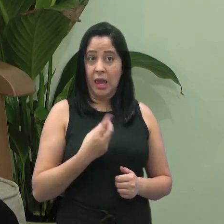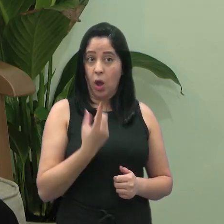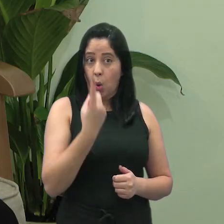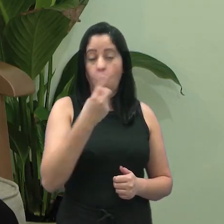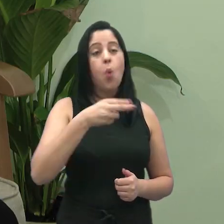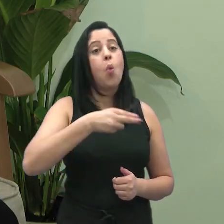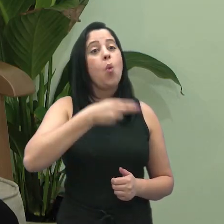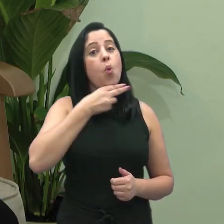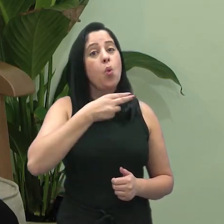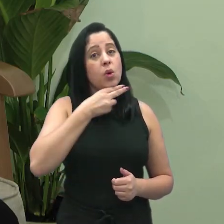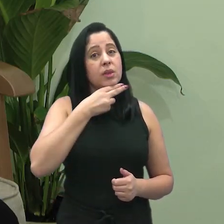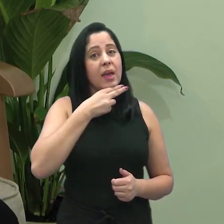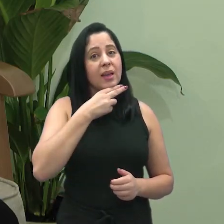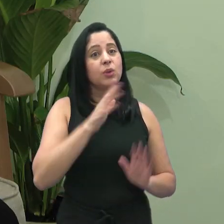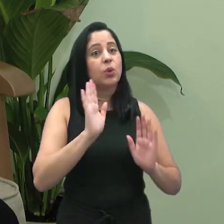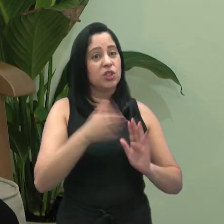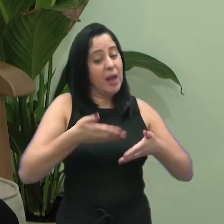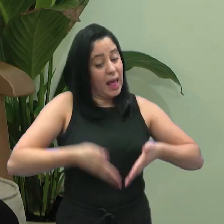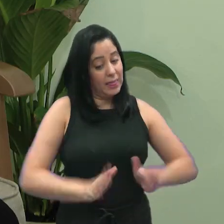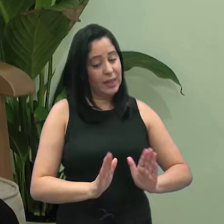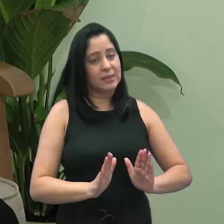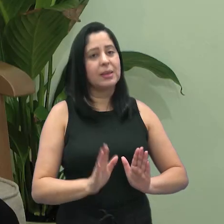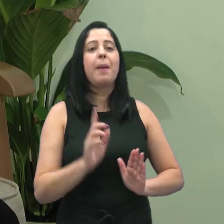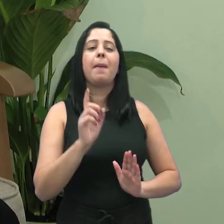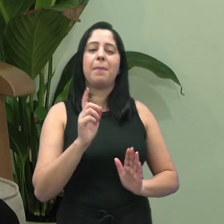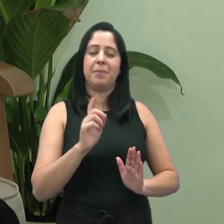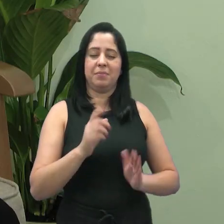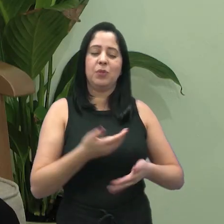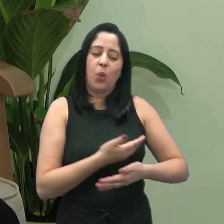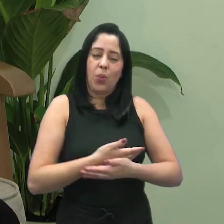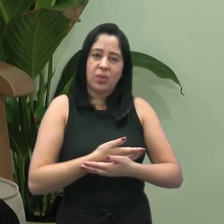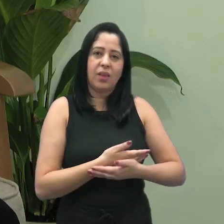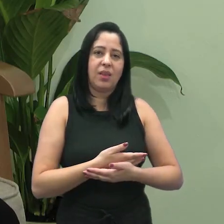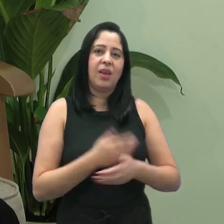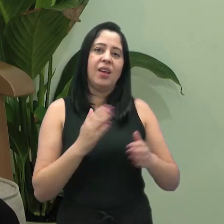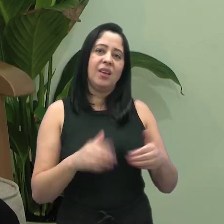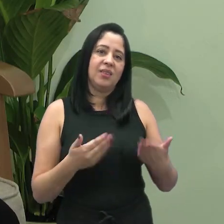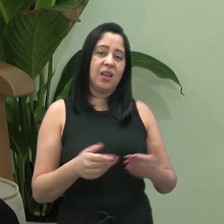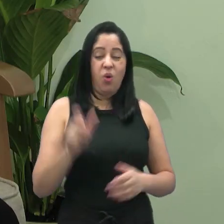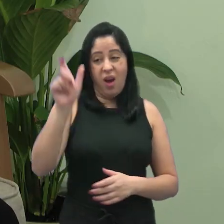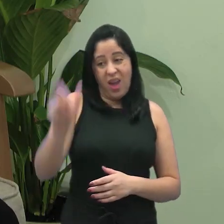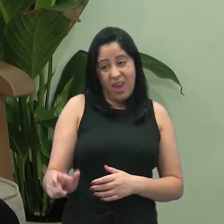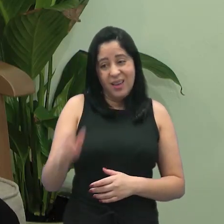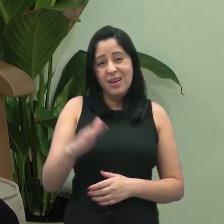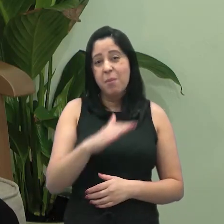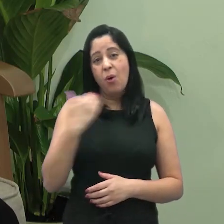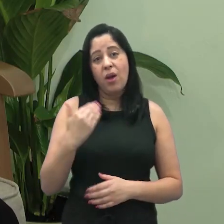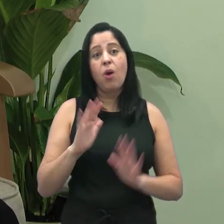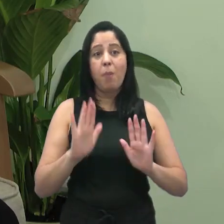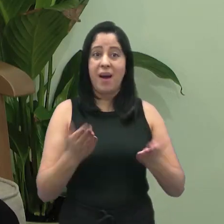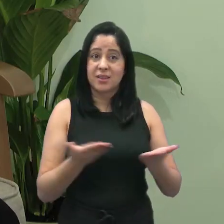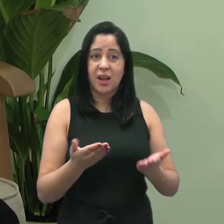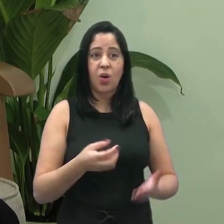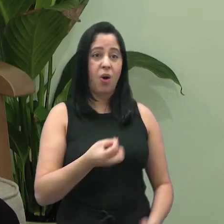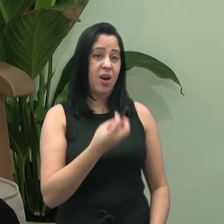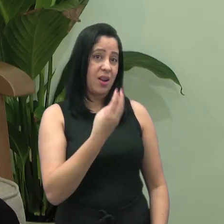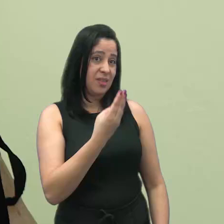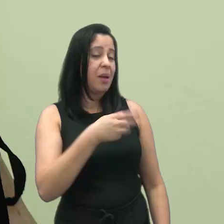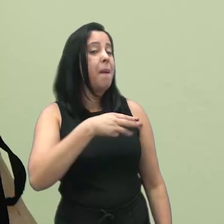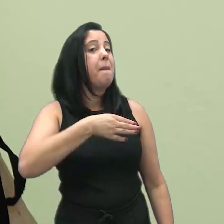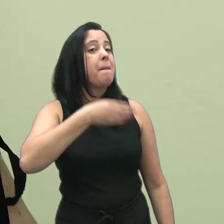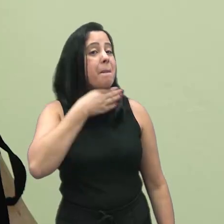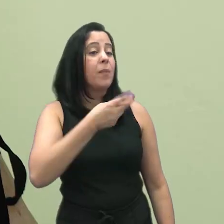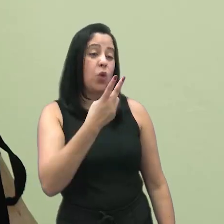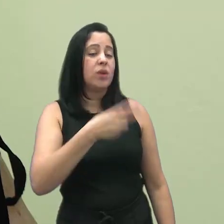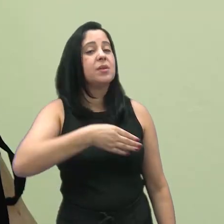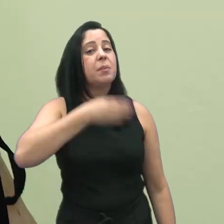tenho um neto já e vai nascer outro. Então, eu perdi um e tô ganhando 2. Tô